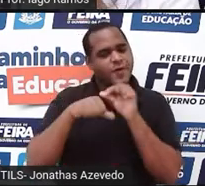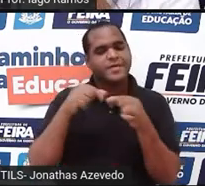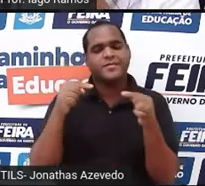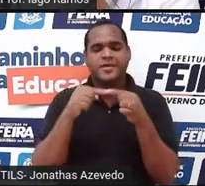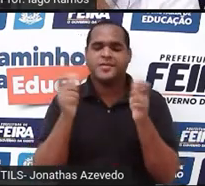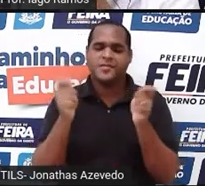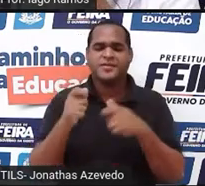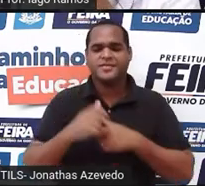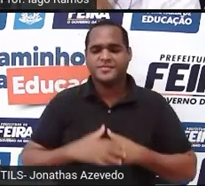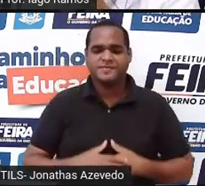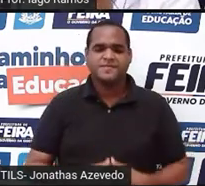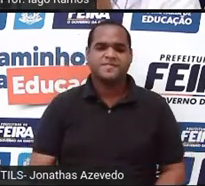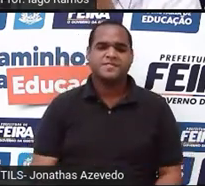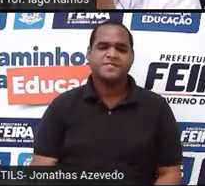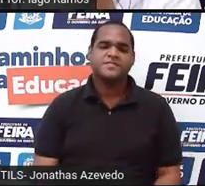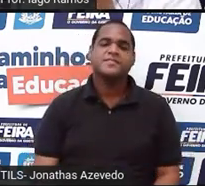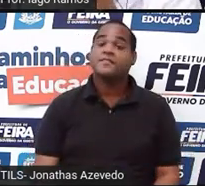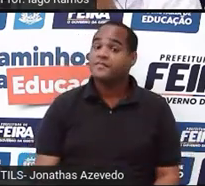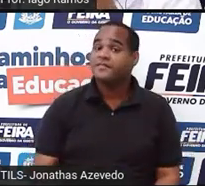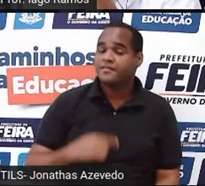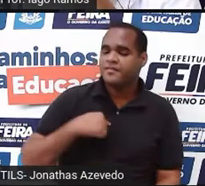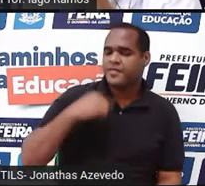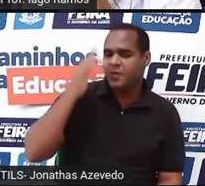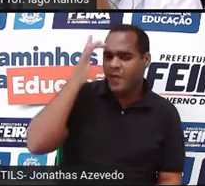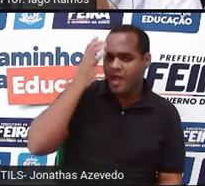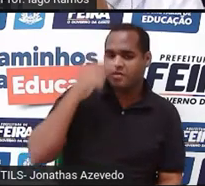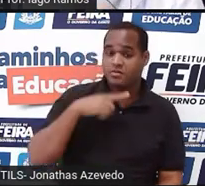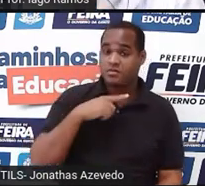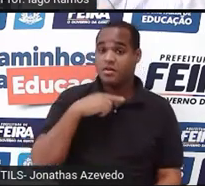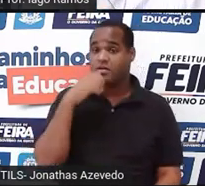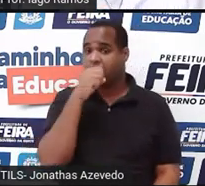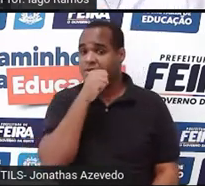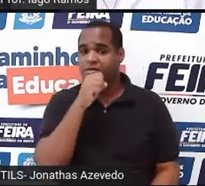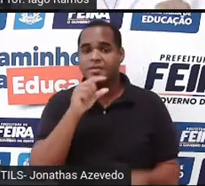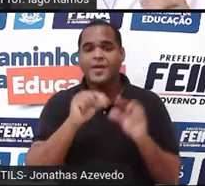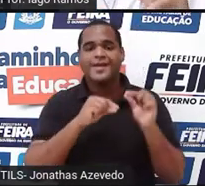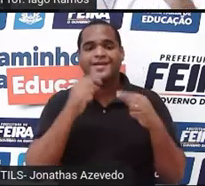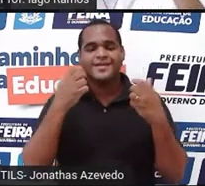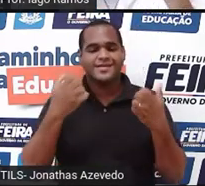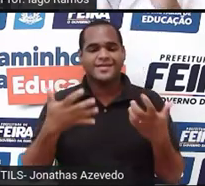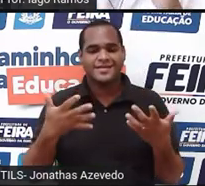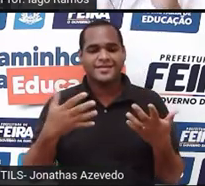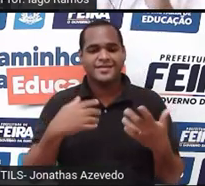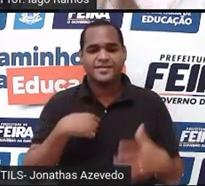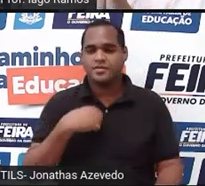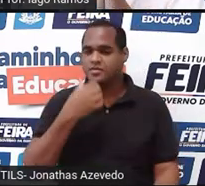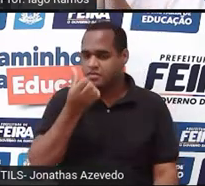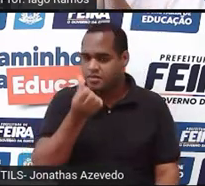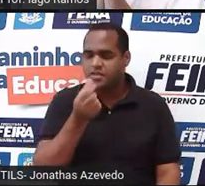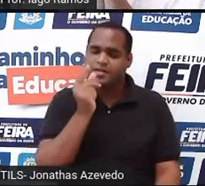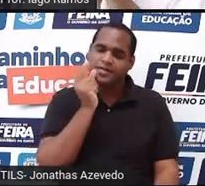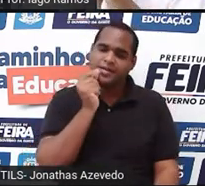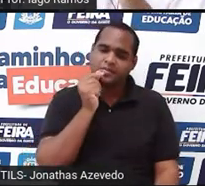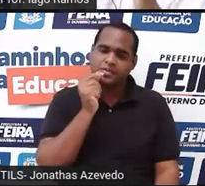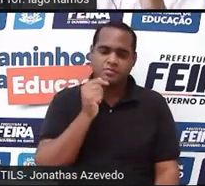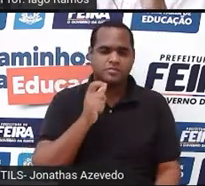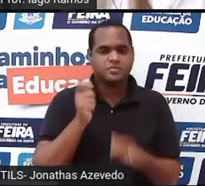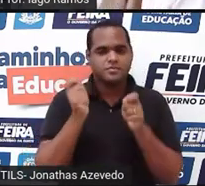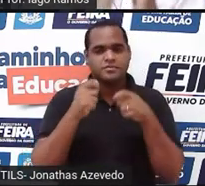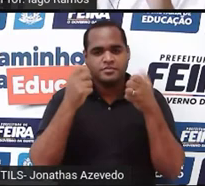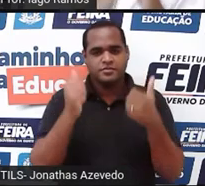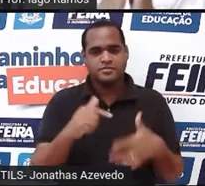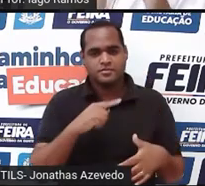ó uma forma que eu eu acho encaminho rápido assim ó seis lápis dá para você fazer